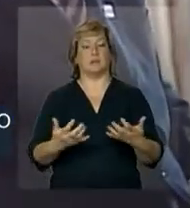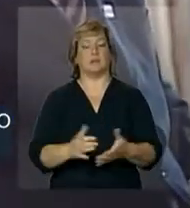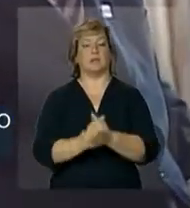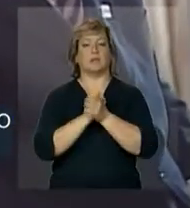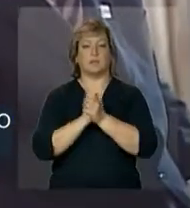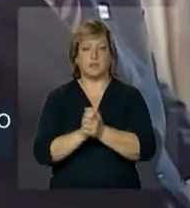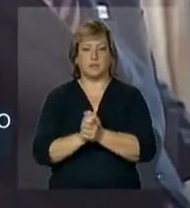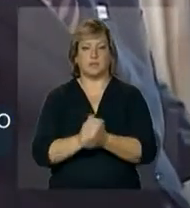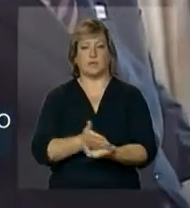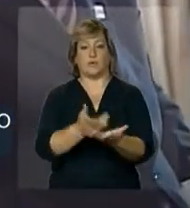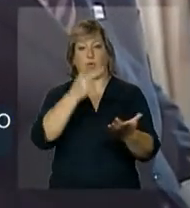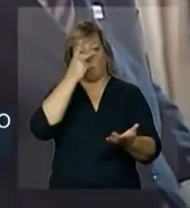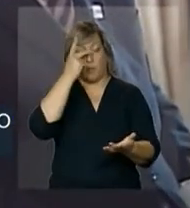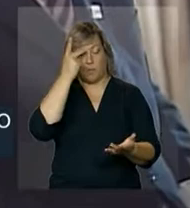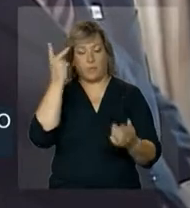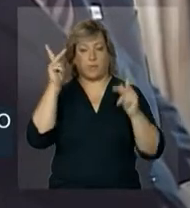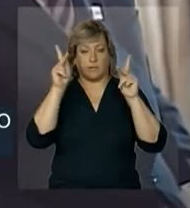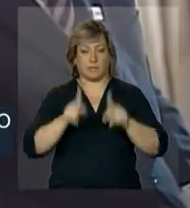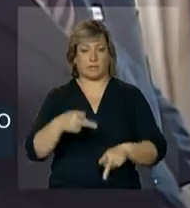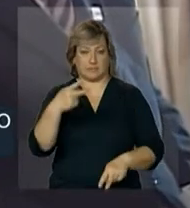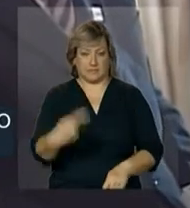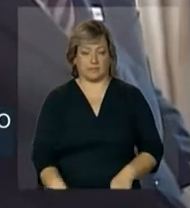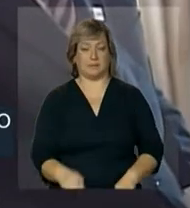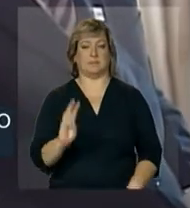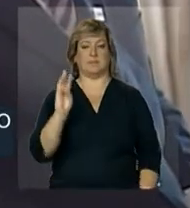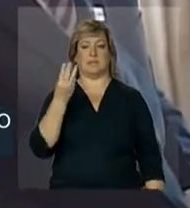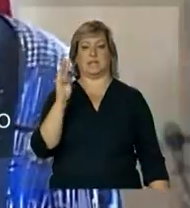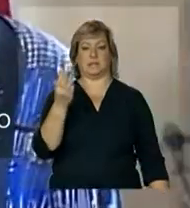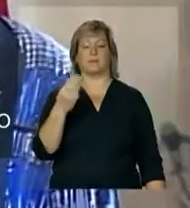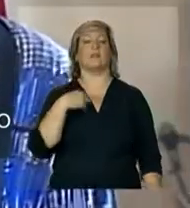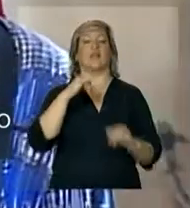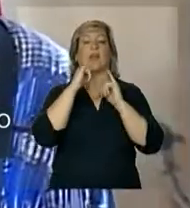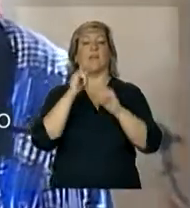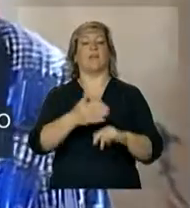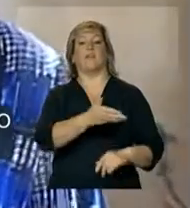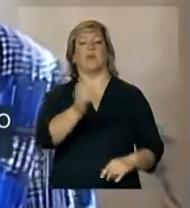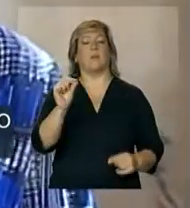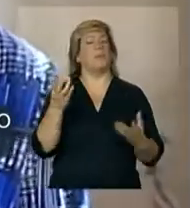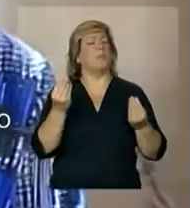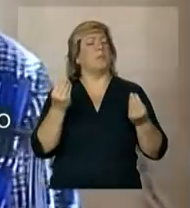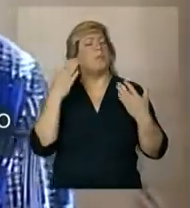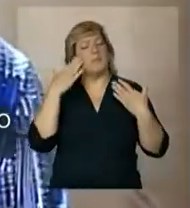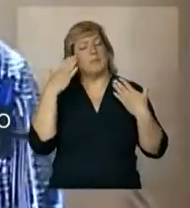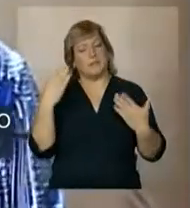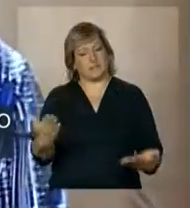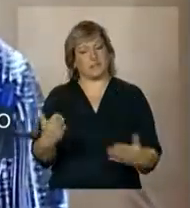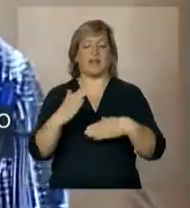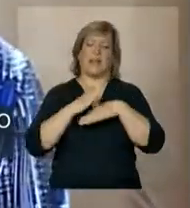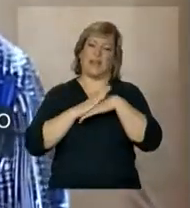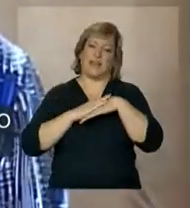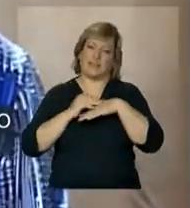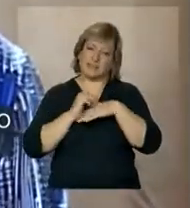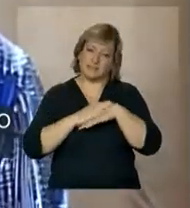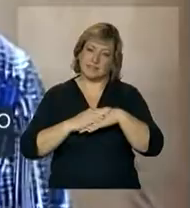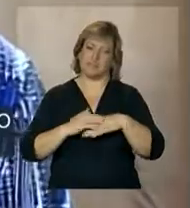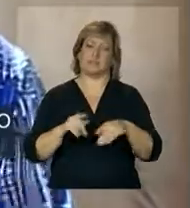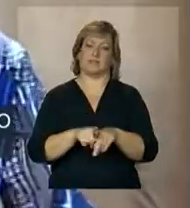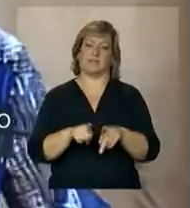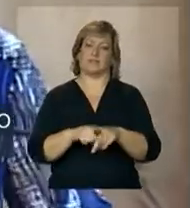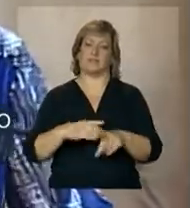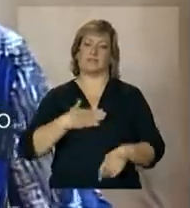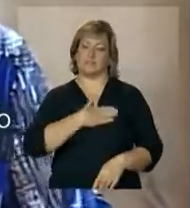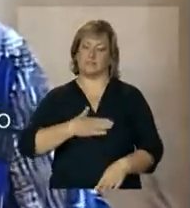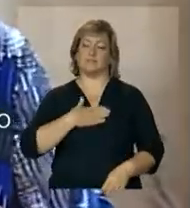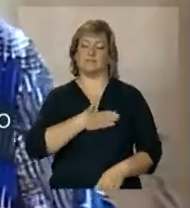cumprimentar o povo do Maranhão e dizer a vocês, muito obrigada pelo carinho e pela